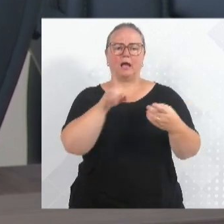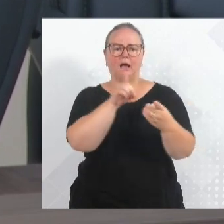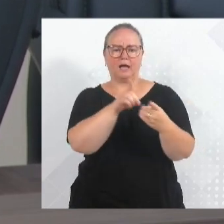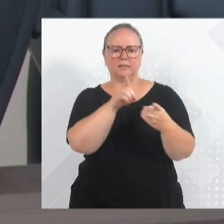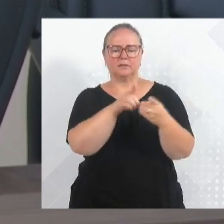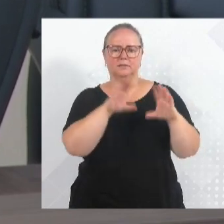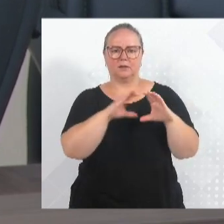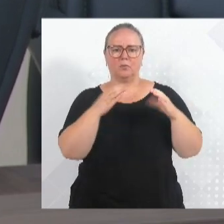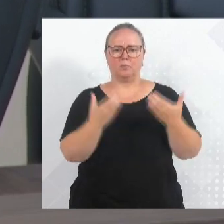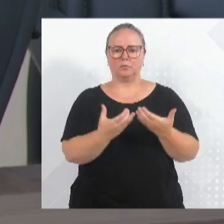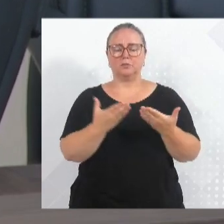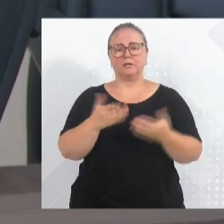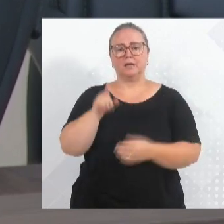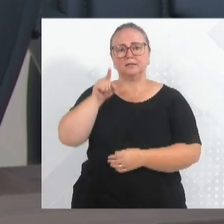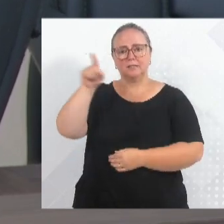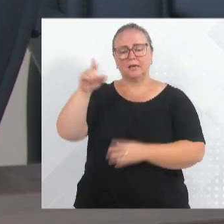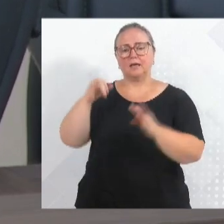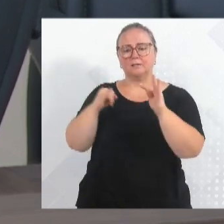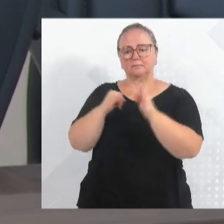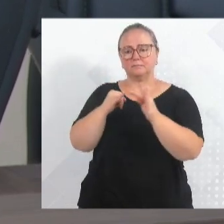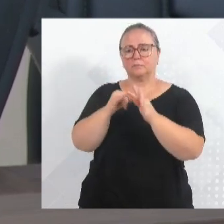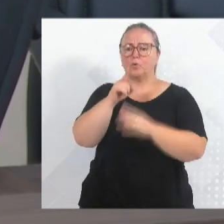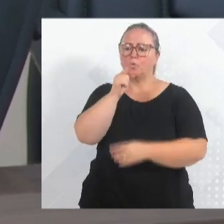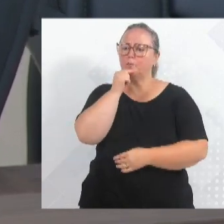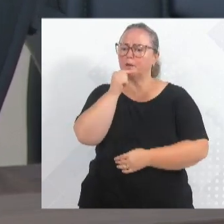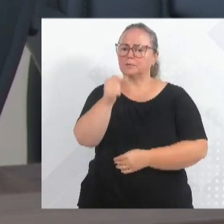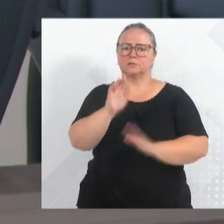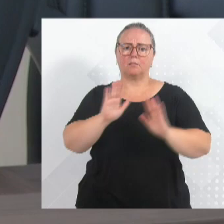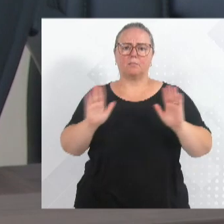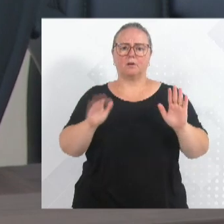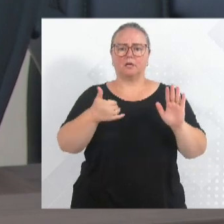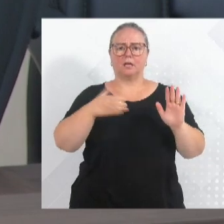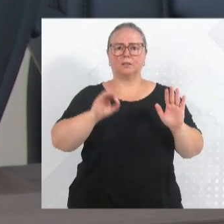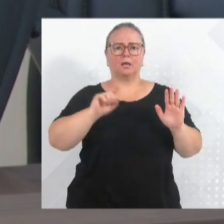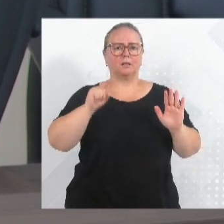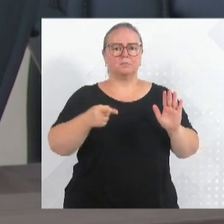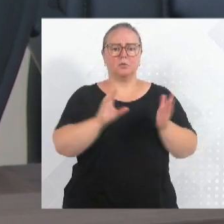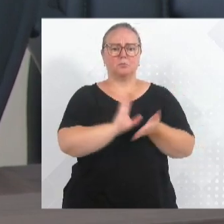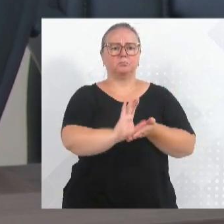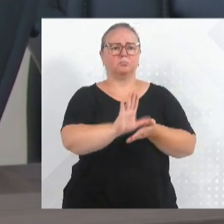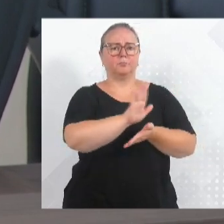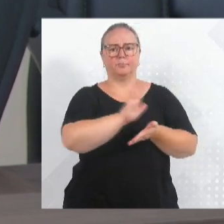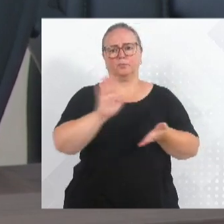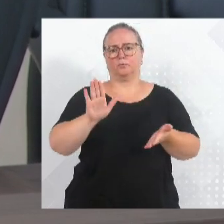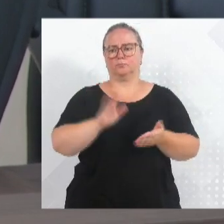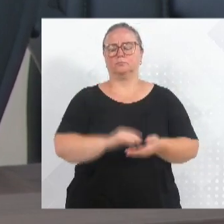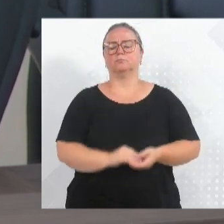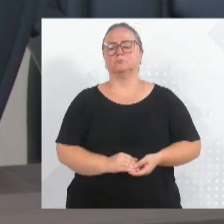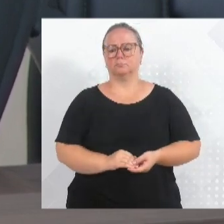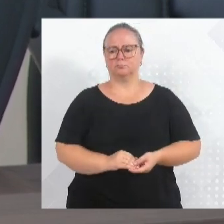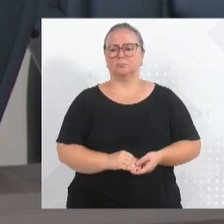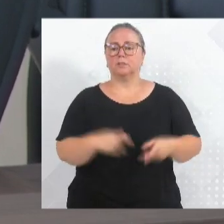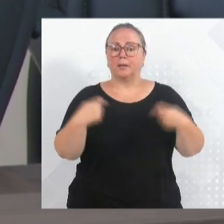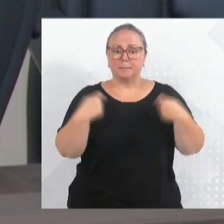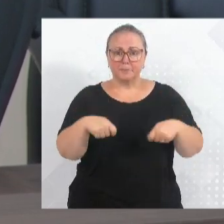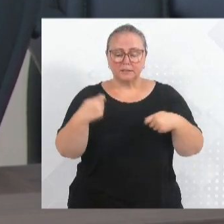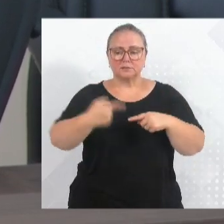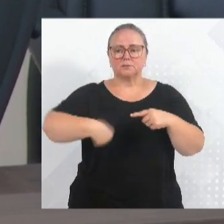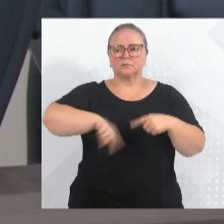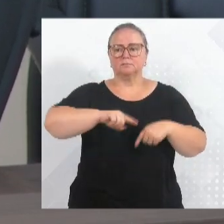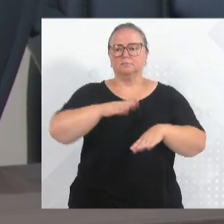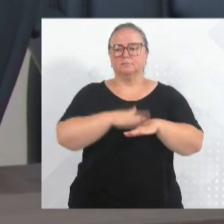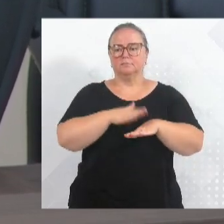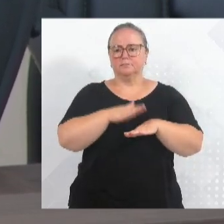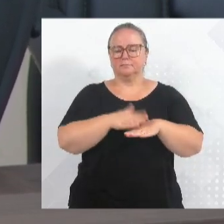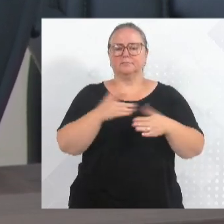Luiz Masque, em uma semana, a gente fez a indenização de R$10 mil, e, enfim, o que precisar, a gente vai estar fazendo. Esse assunto